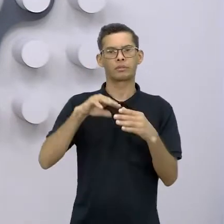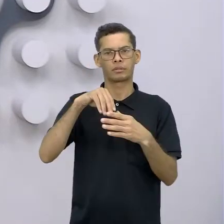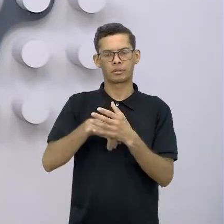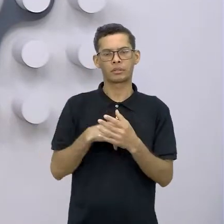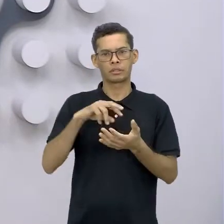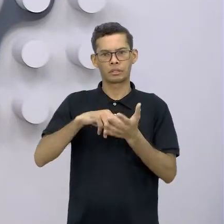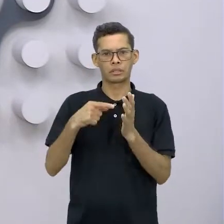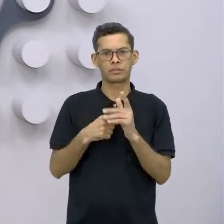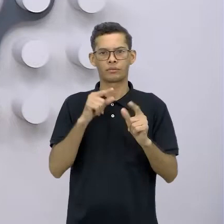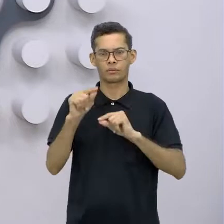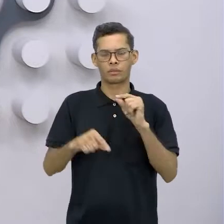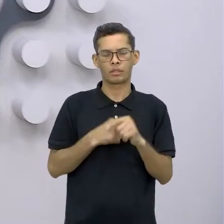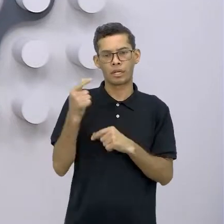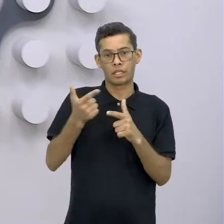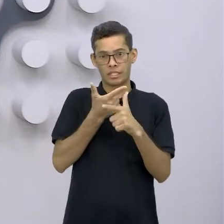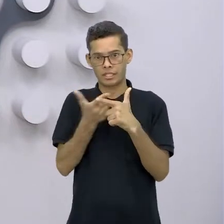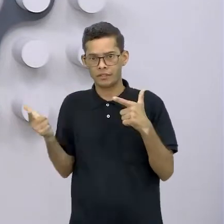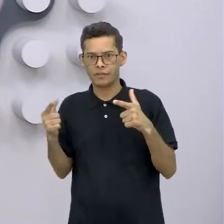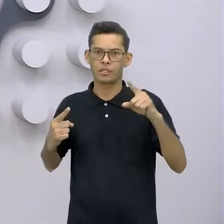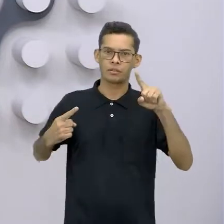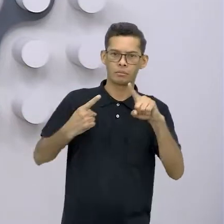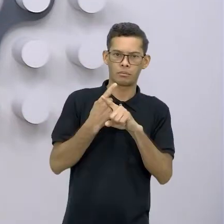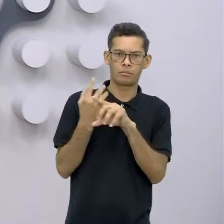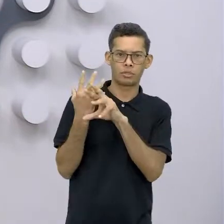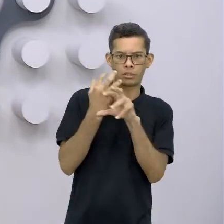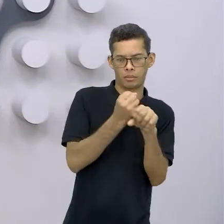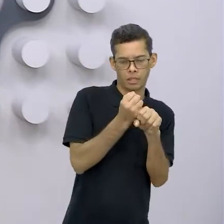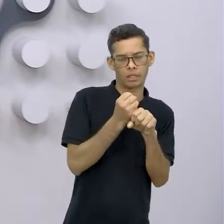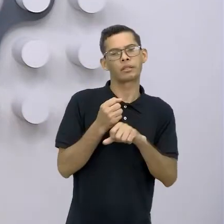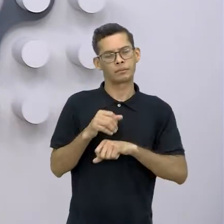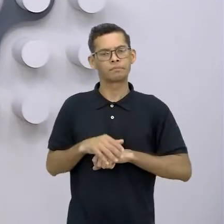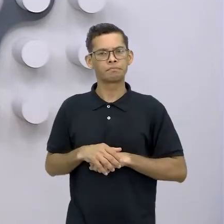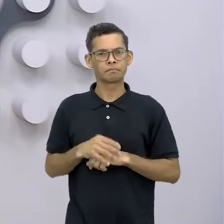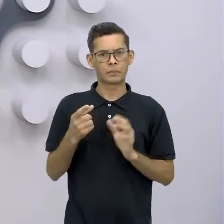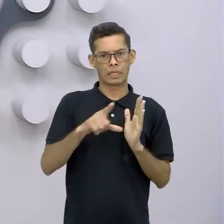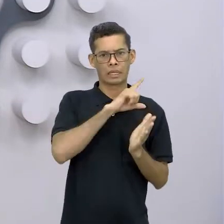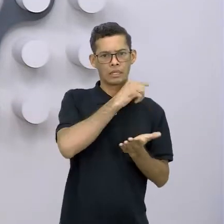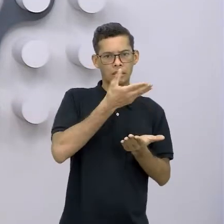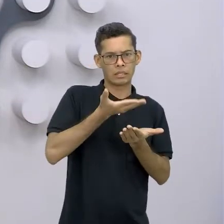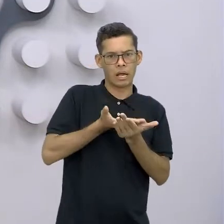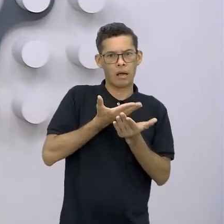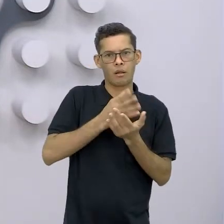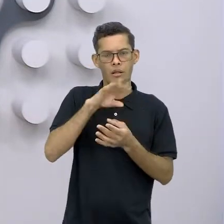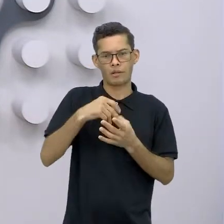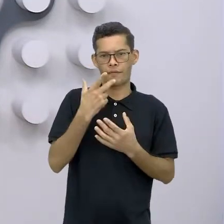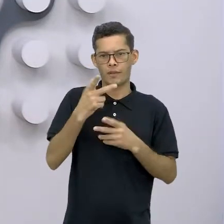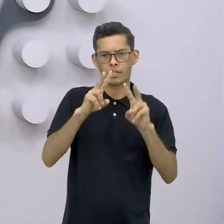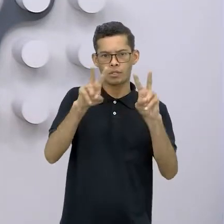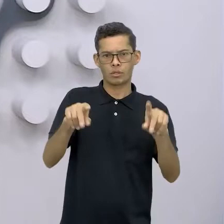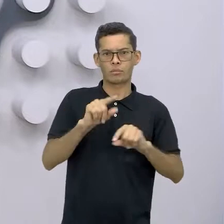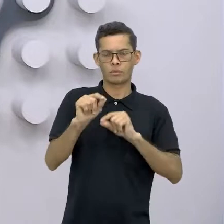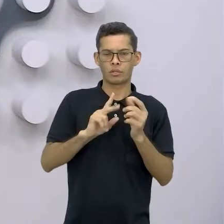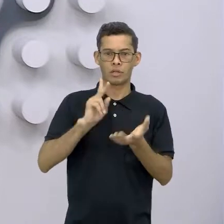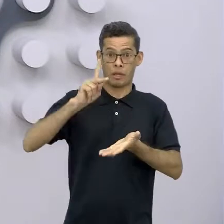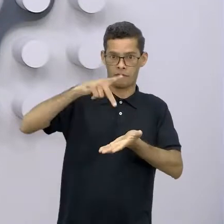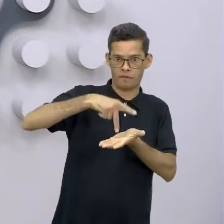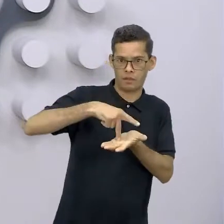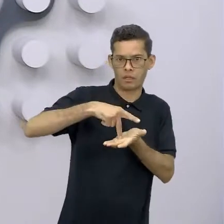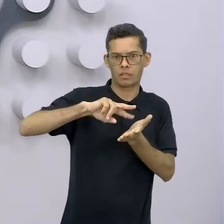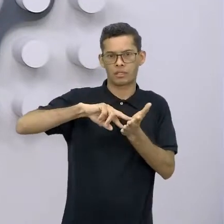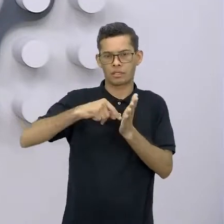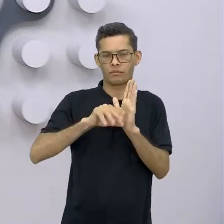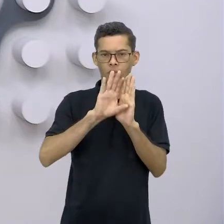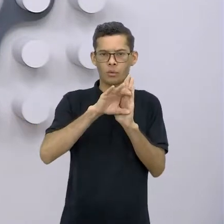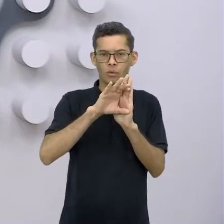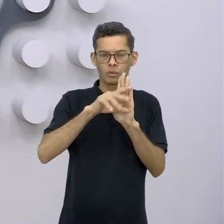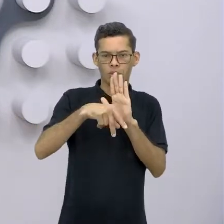Multiplica. E lá, na última aula, eu falei sobre a questão da verdade, e a verdade é um conceito